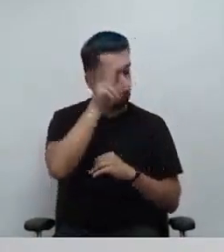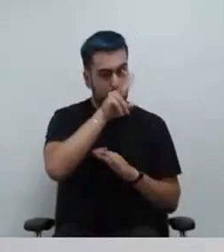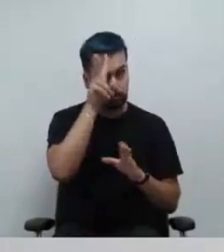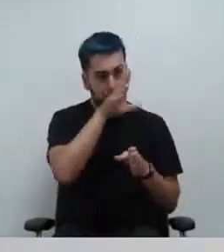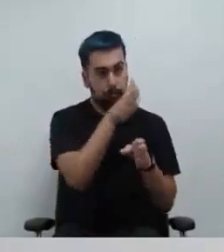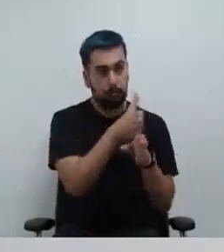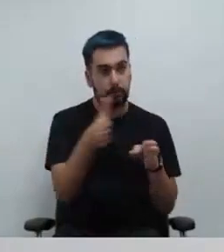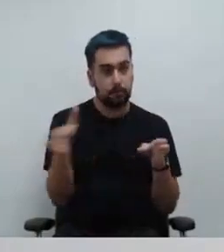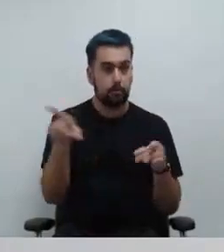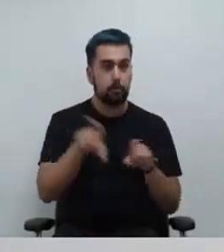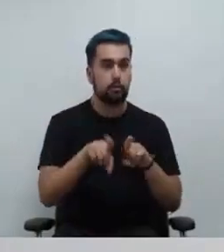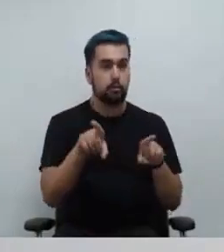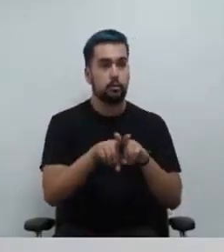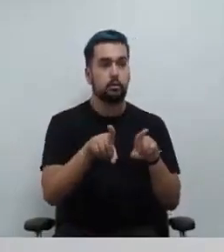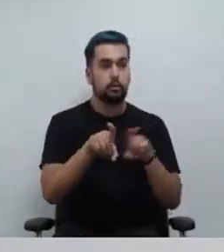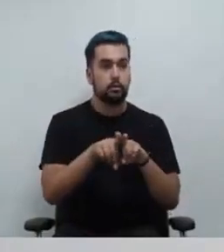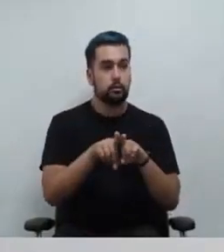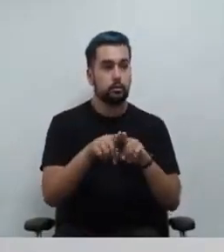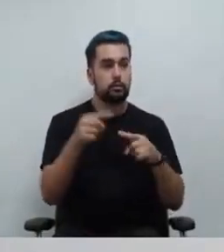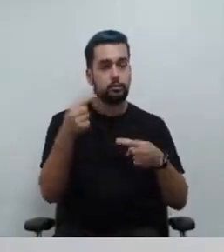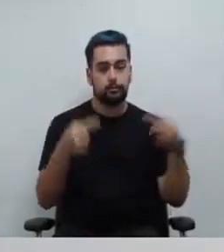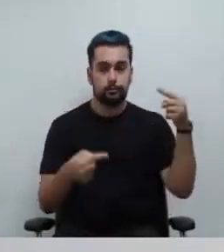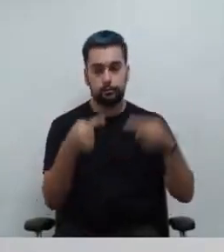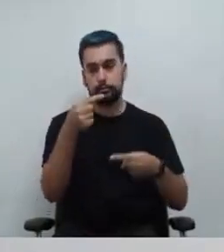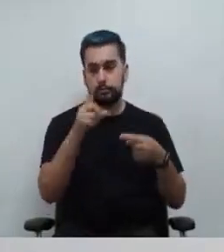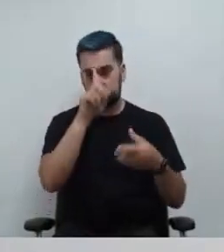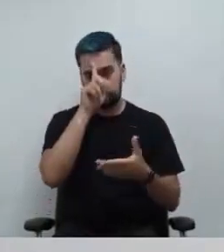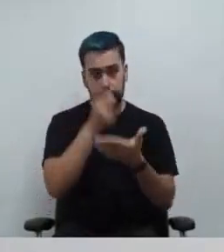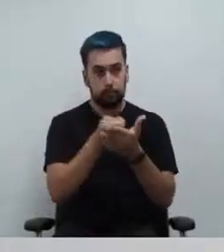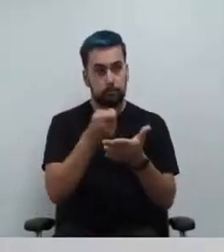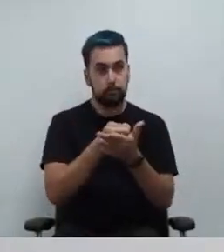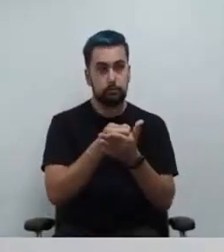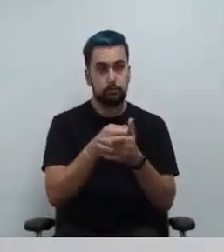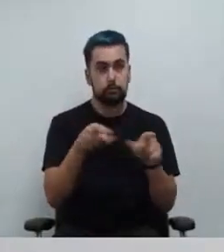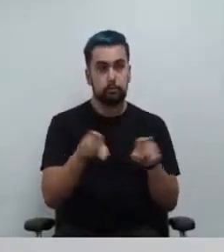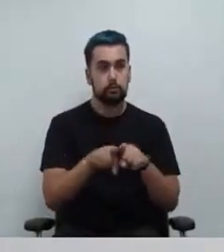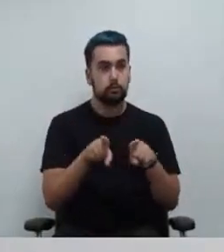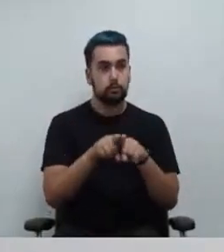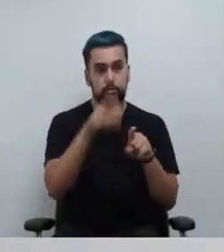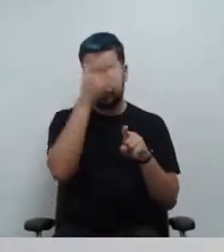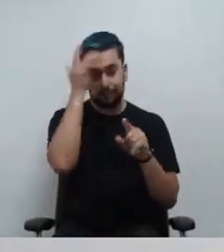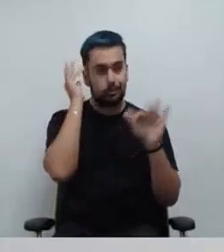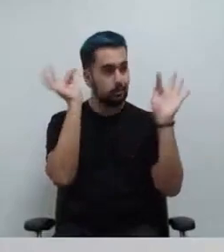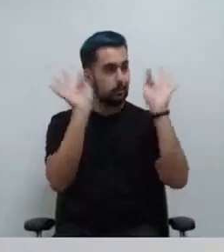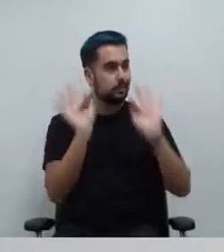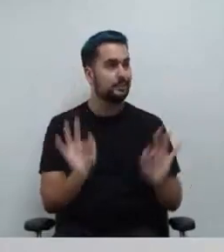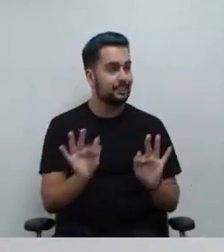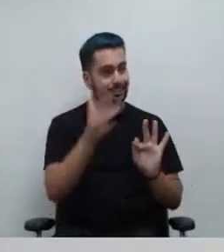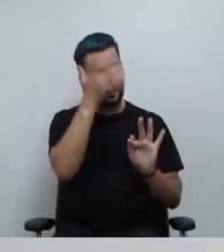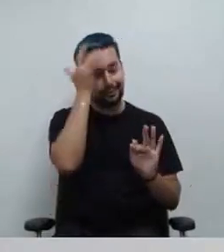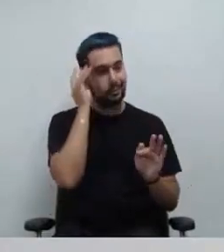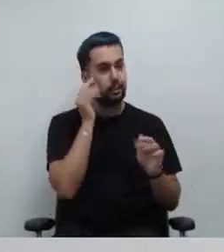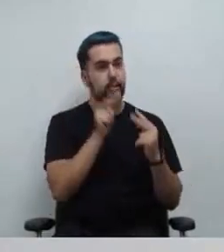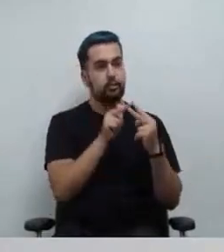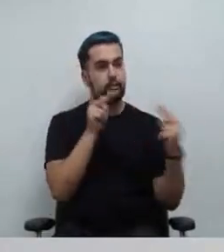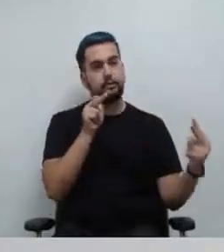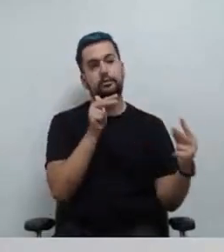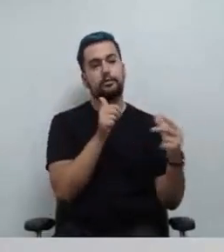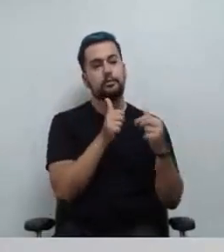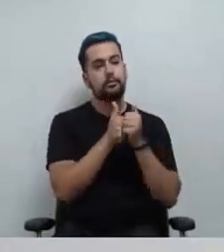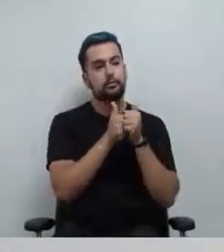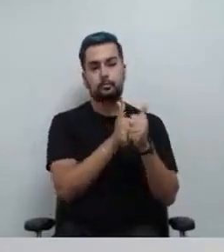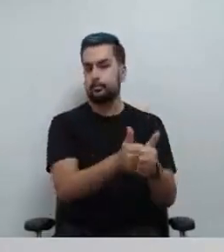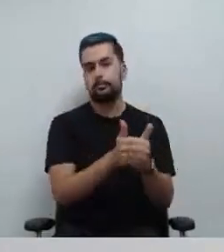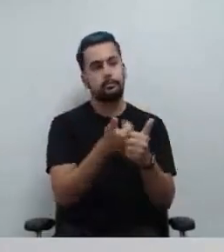Histórico, por deflagrar políticas afirmativas. O pessoal está bem contente aqui, para quem não está acompanhando de longe, eu